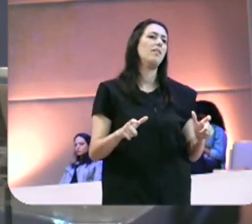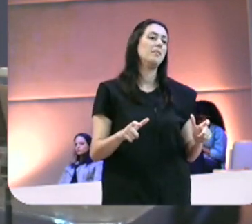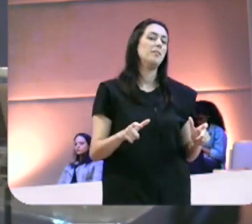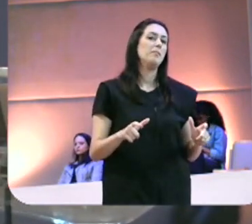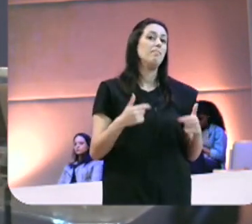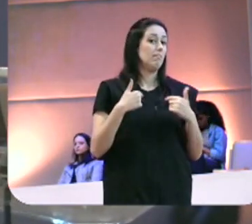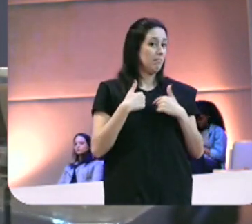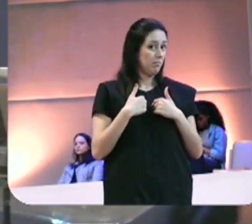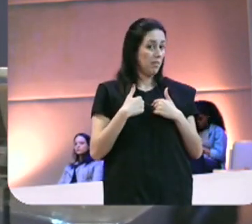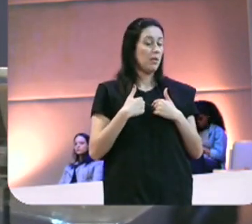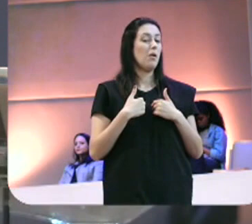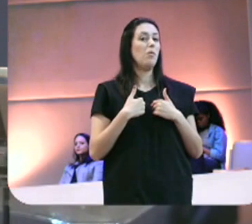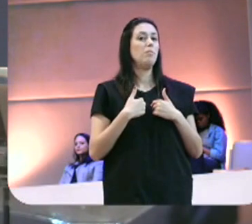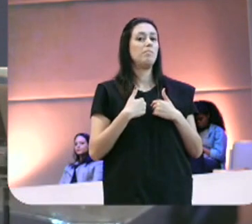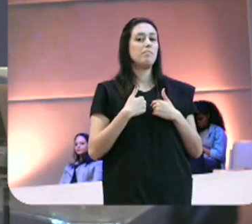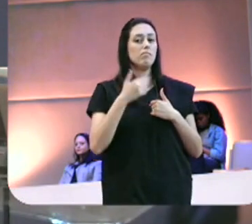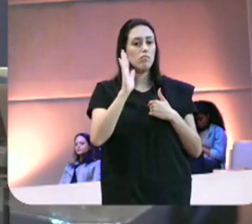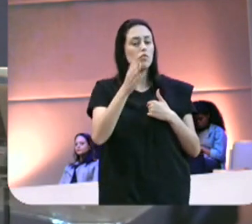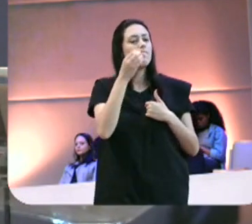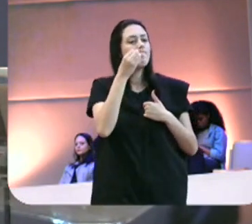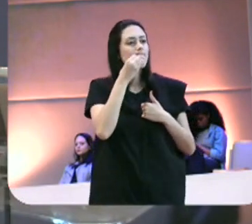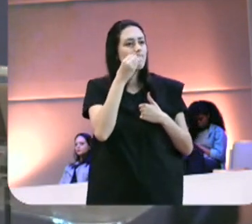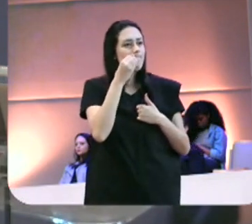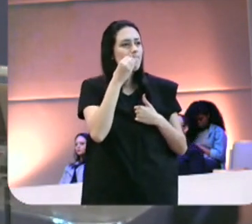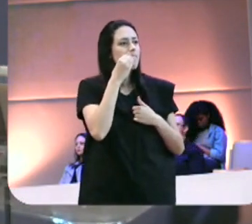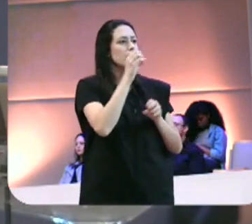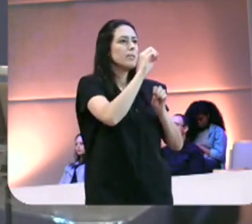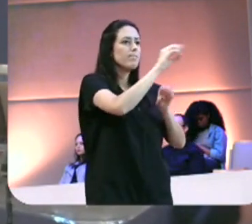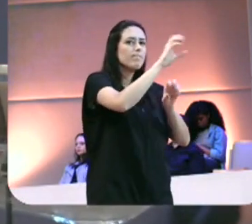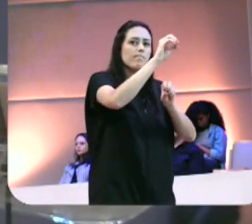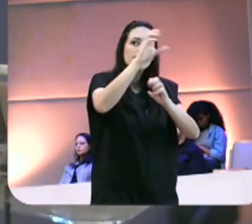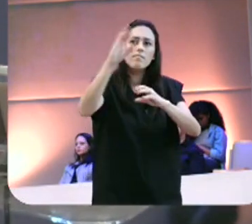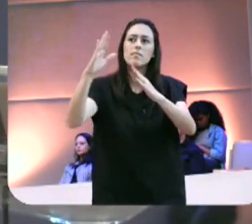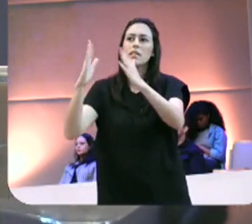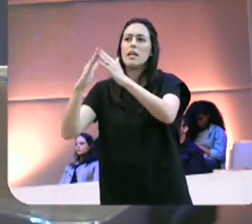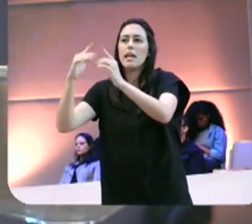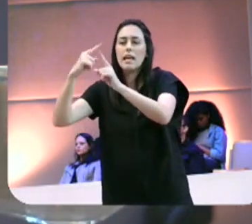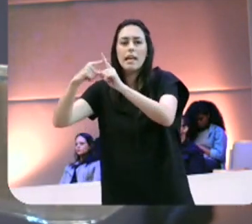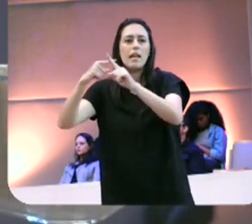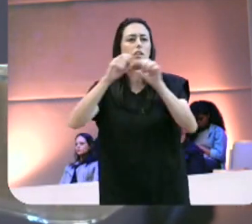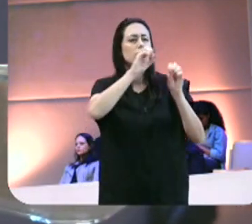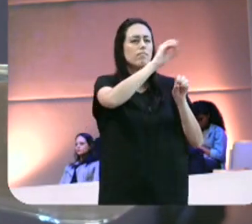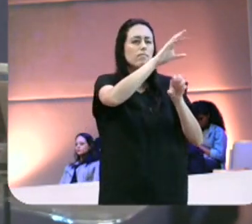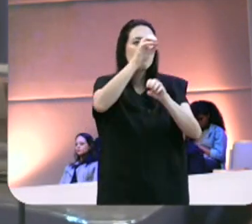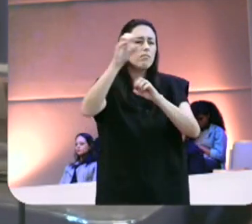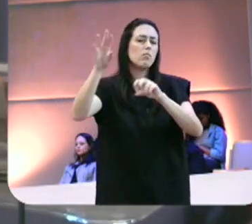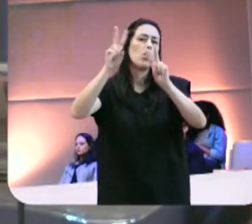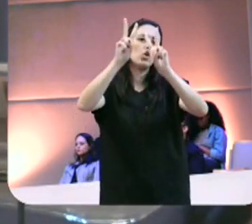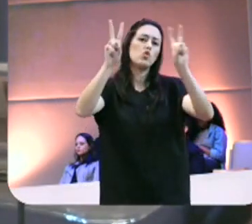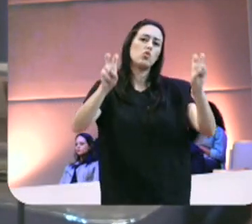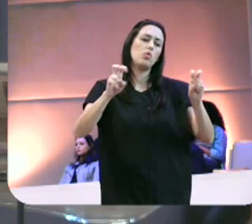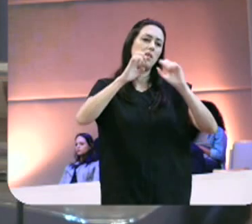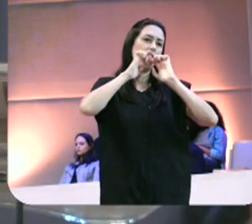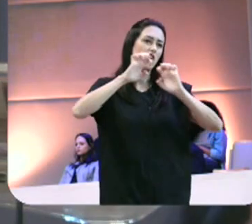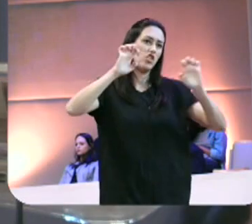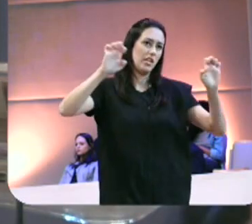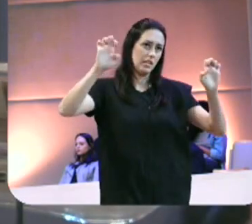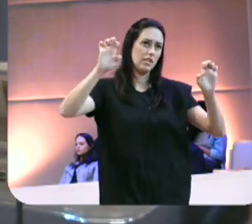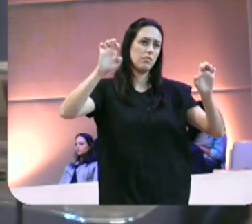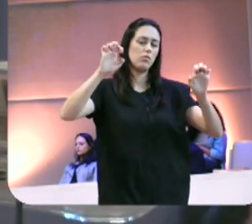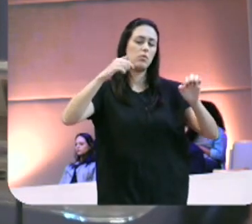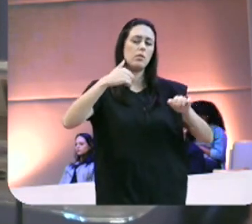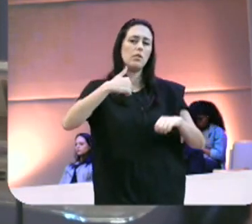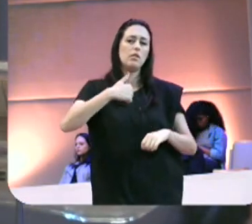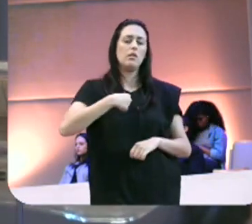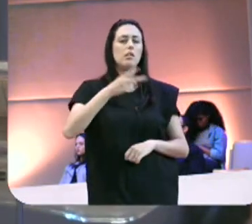tenho tido a oportunidade de treinar as nossas congregações na área de evangelismo. E quando eu vou tocar nesse assunto, sobre pregar